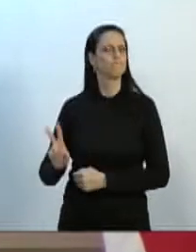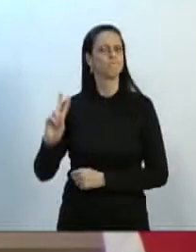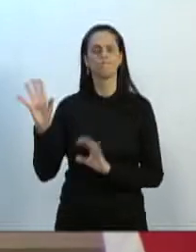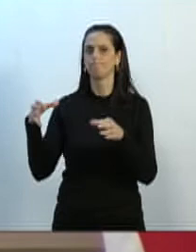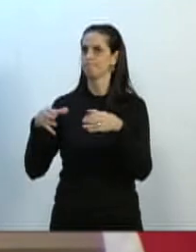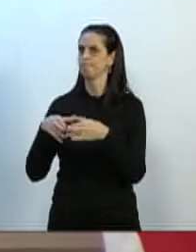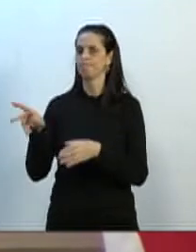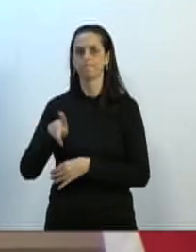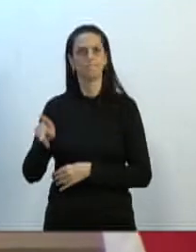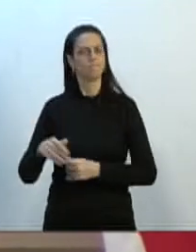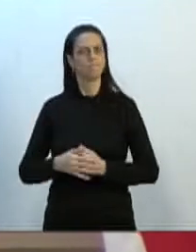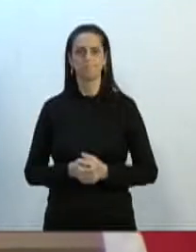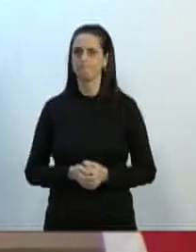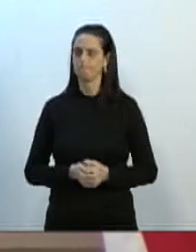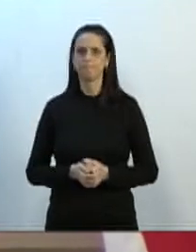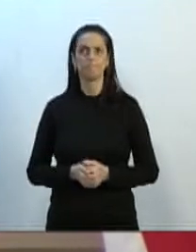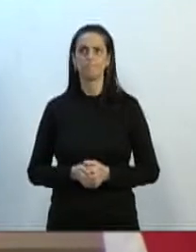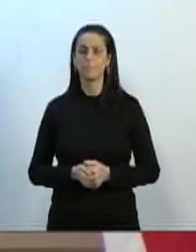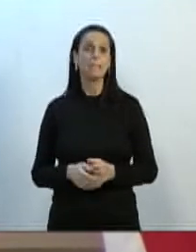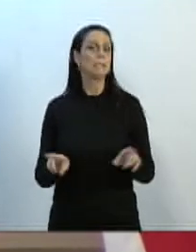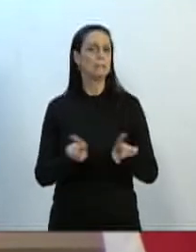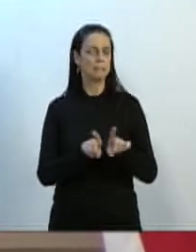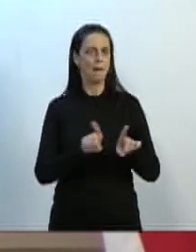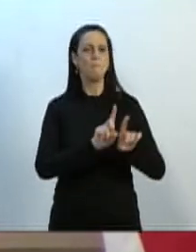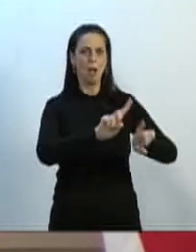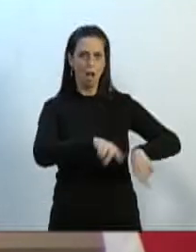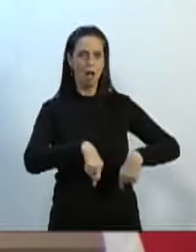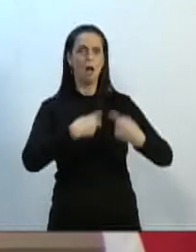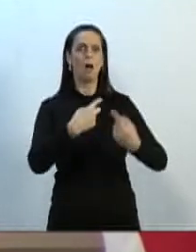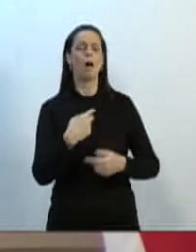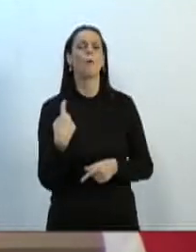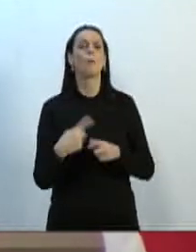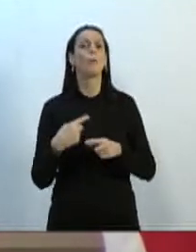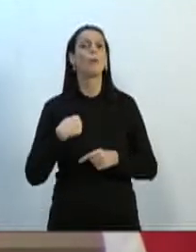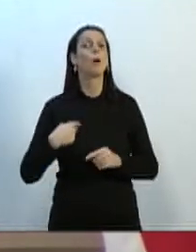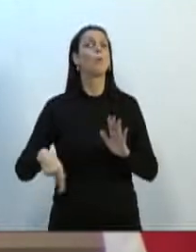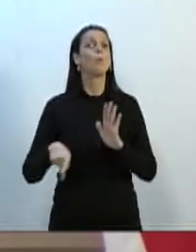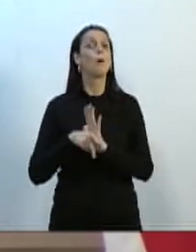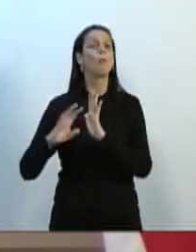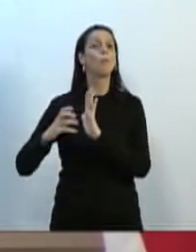uma retaliação, já que eu sou uma vereadora da base de oposição.